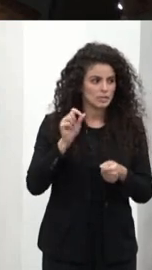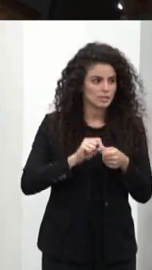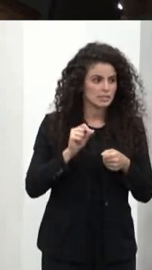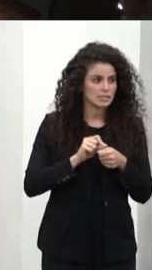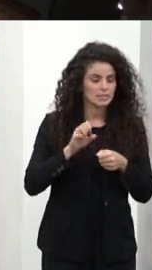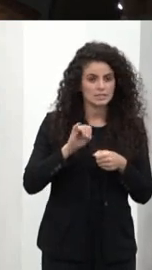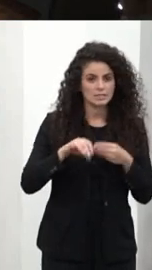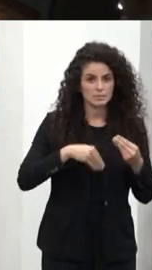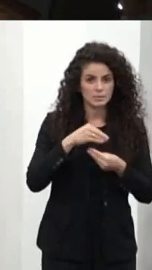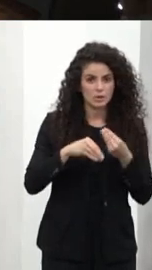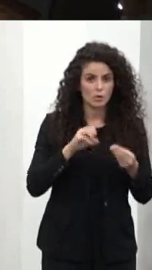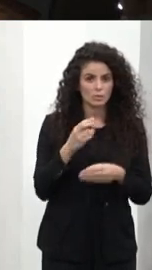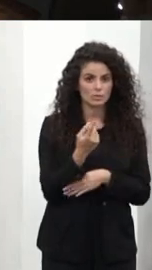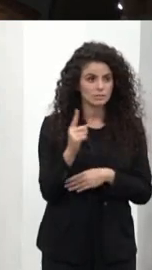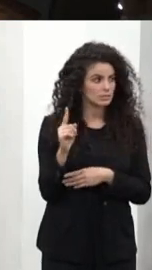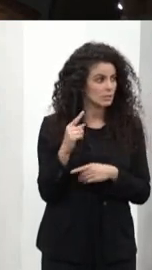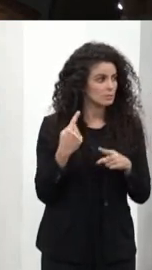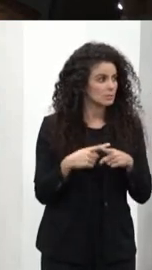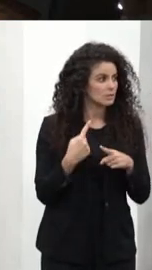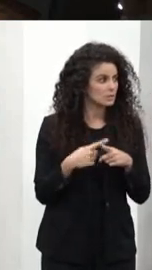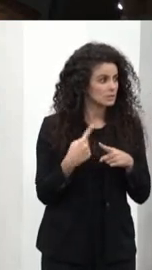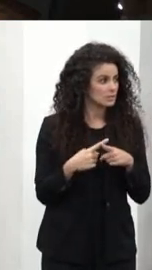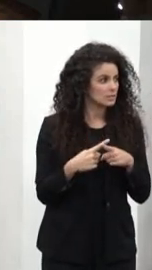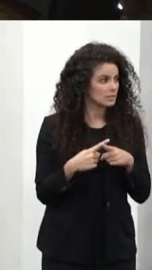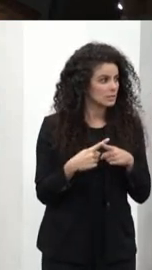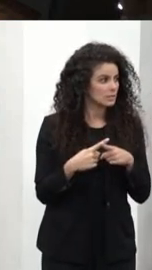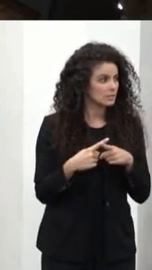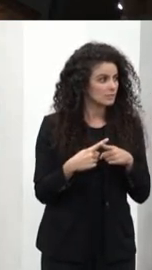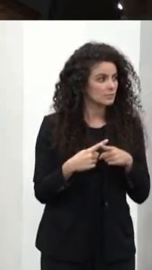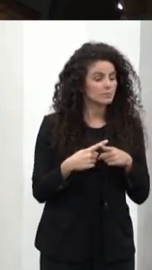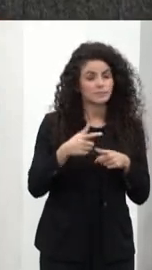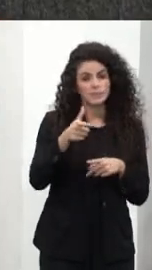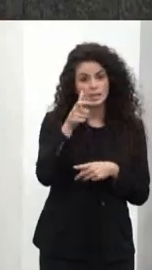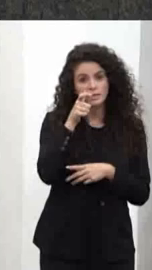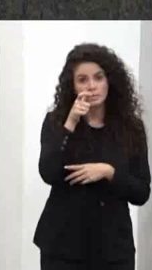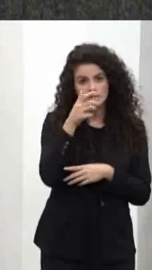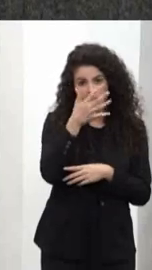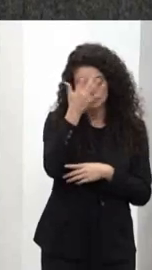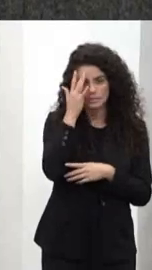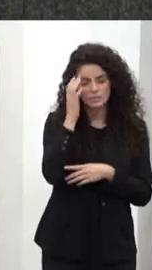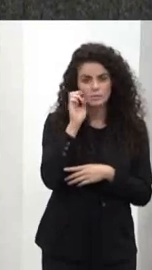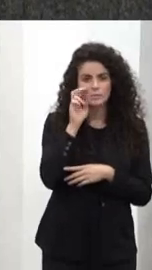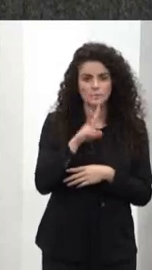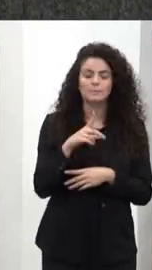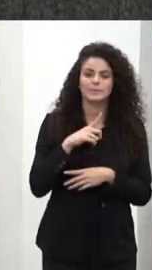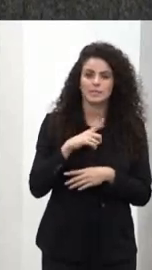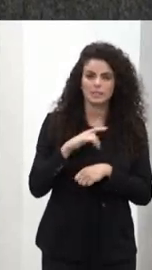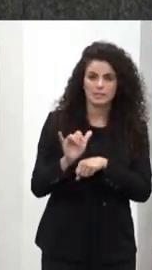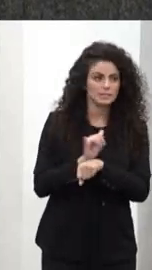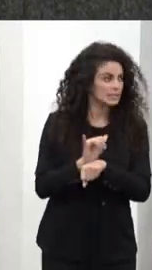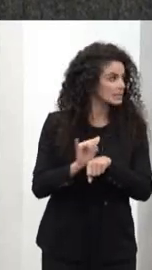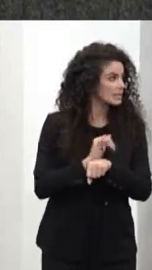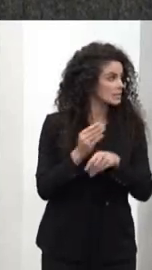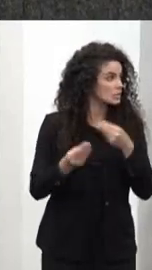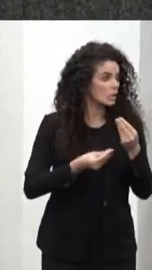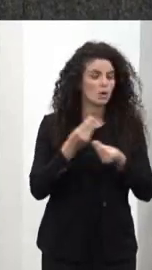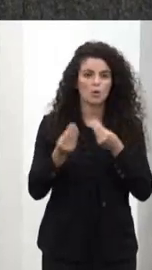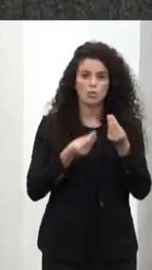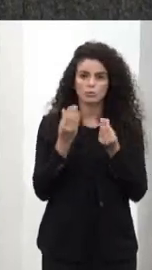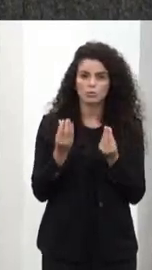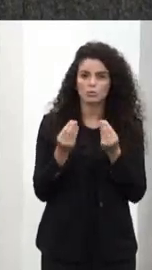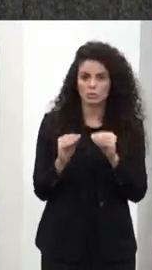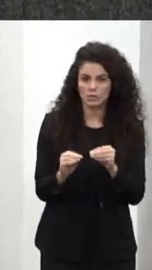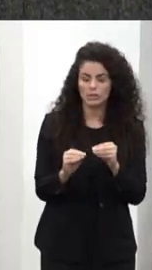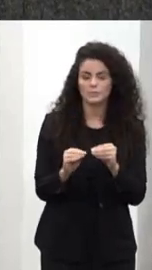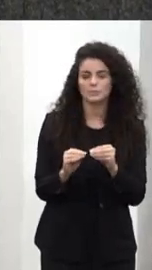mas eu acho que é importante porque a pessoa deve estar assistindo Então existe uma uma forma de ser feito inclusive segundo Sistema Nacional de política cultural